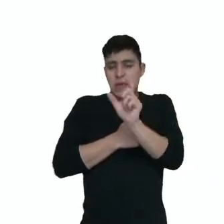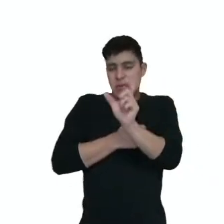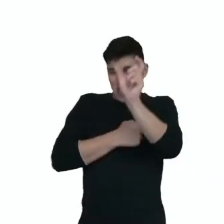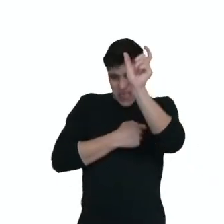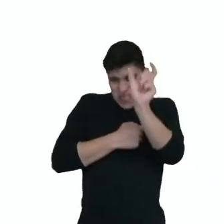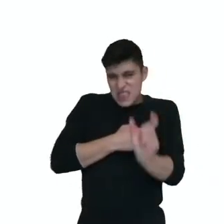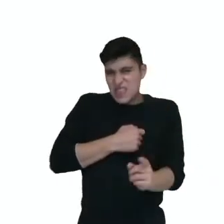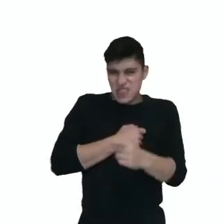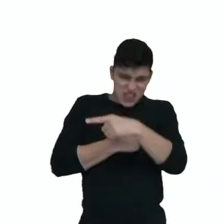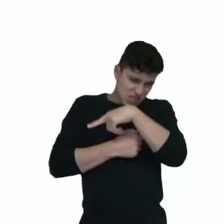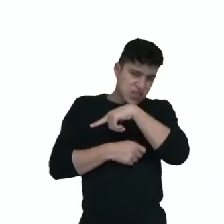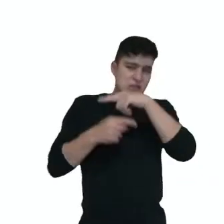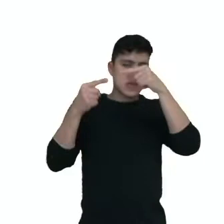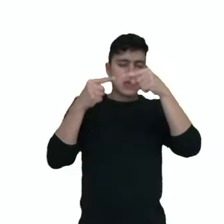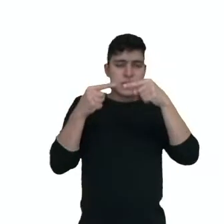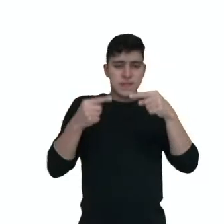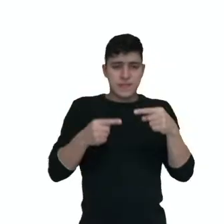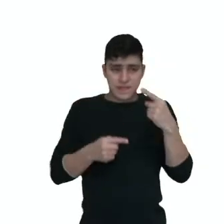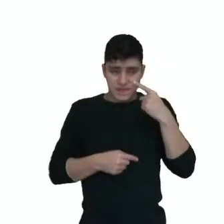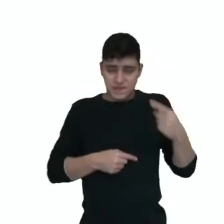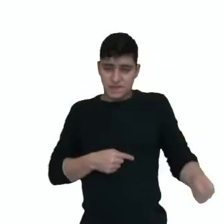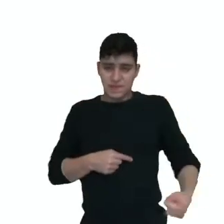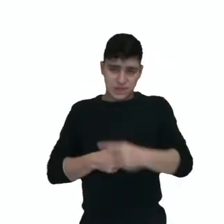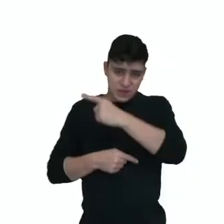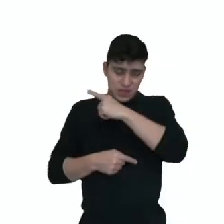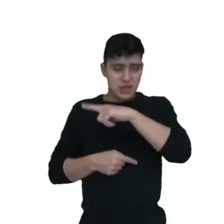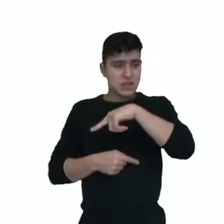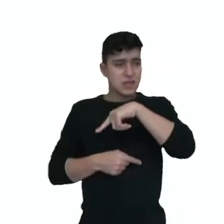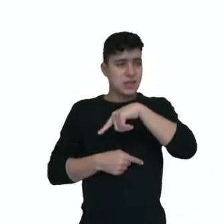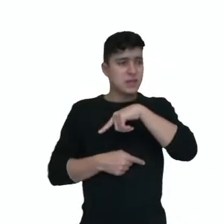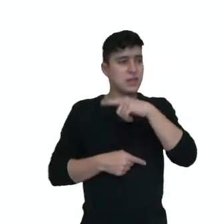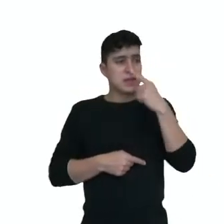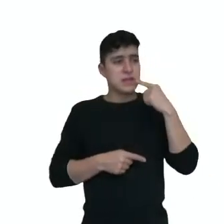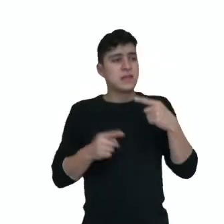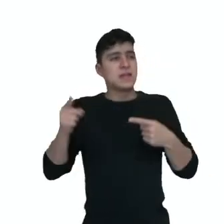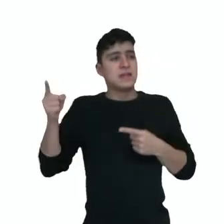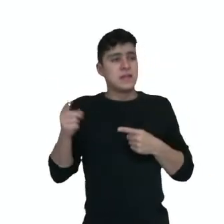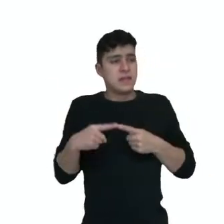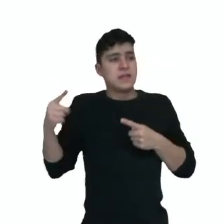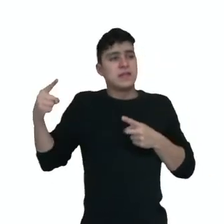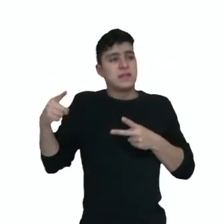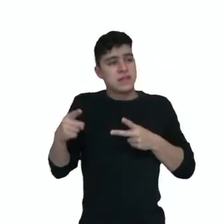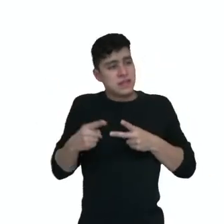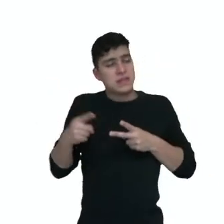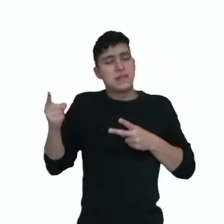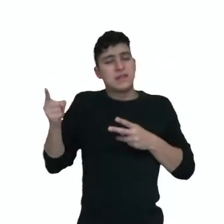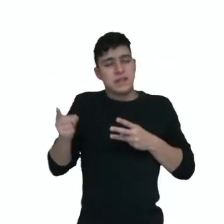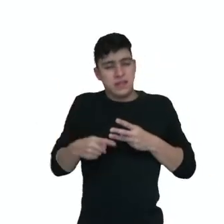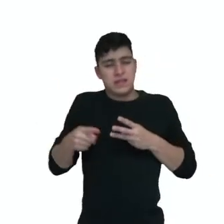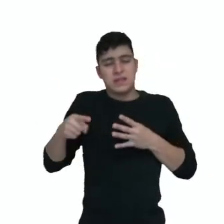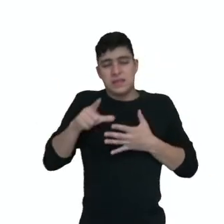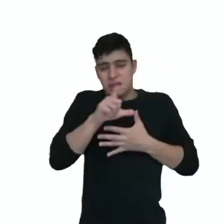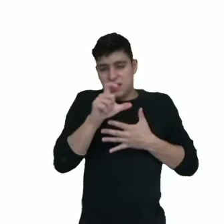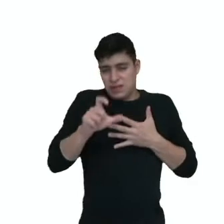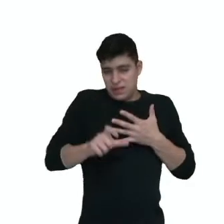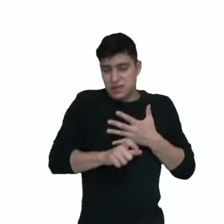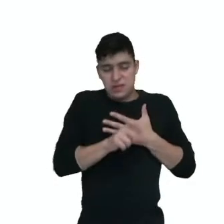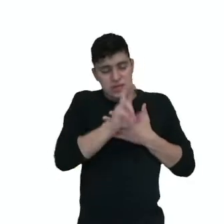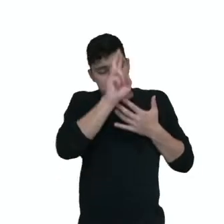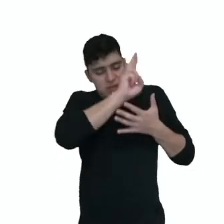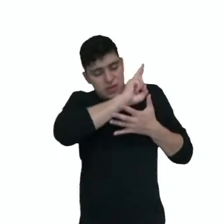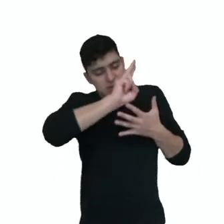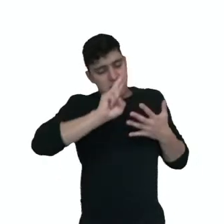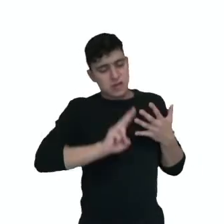Parabasálidas, que é a triconinfa, amebozoários, nós temos foraminíferos, citoplastídeos, euglenófitos, ciliados e apicomplexos. Então